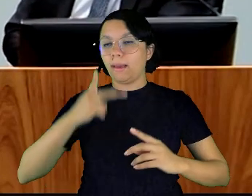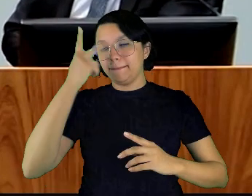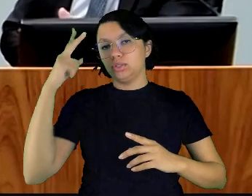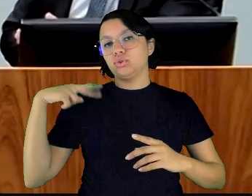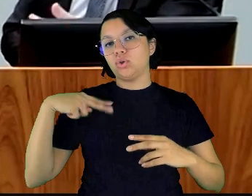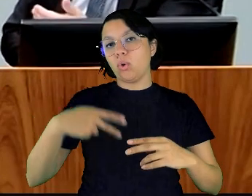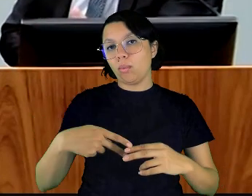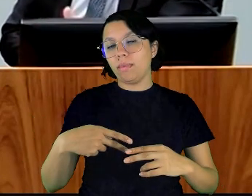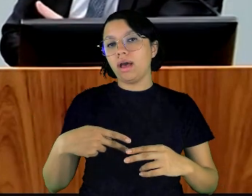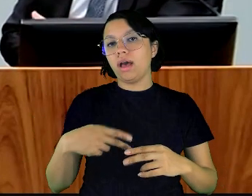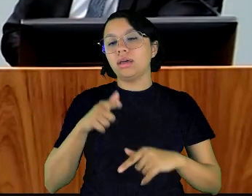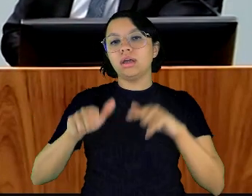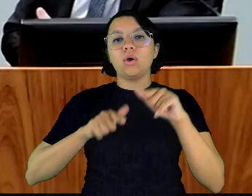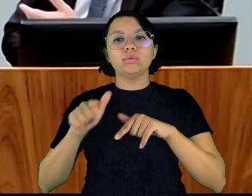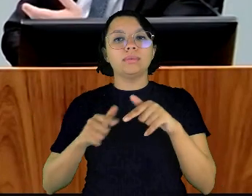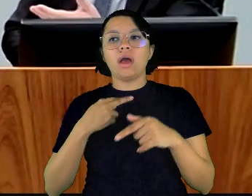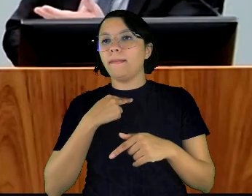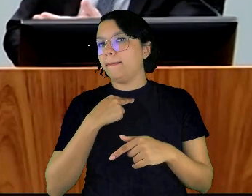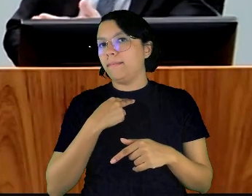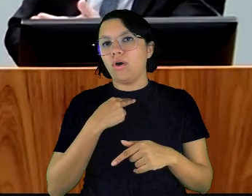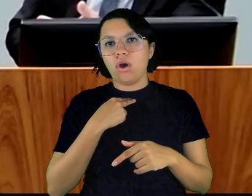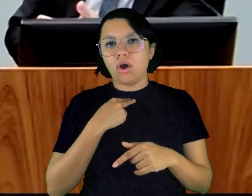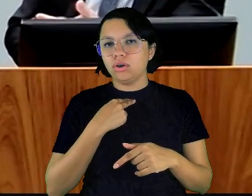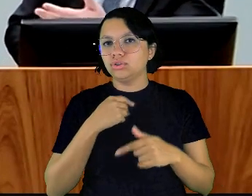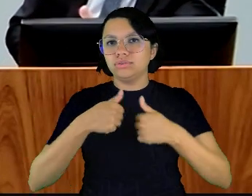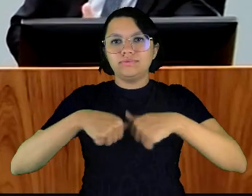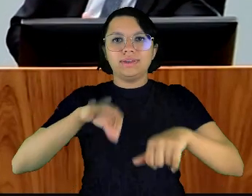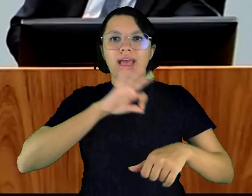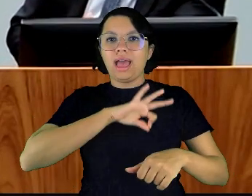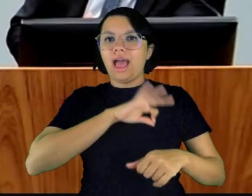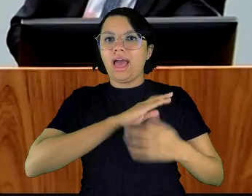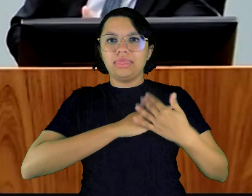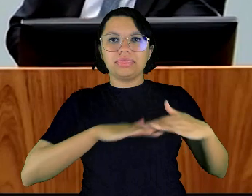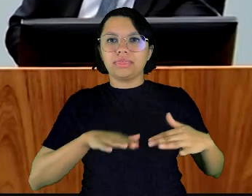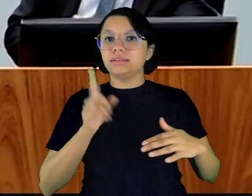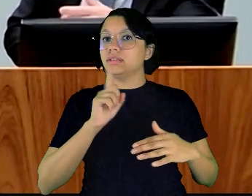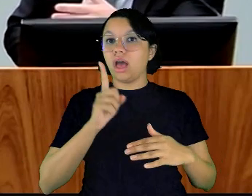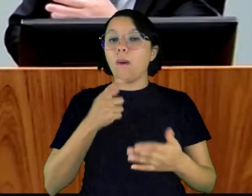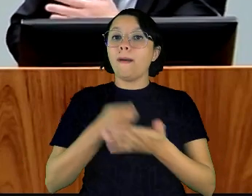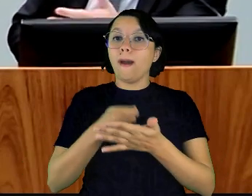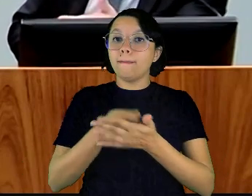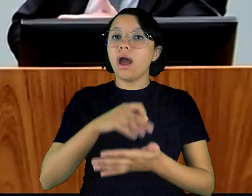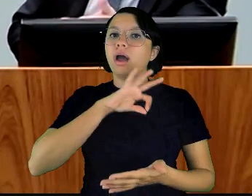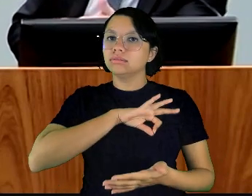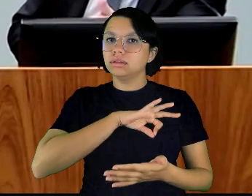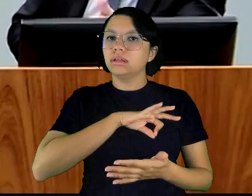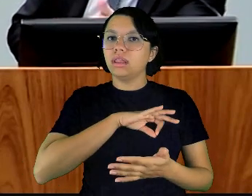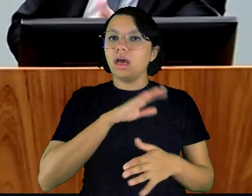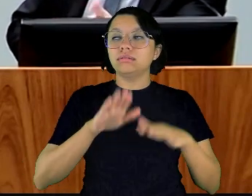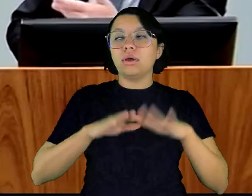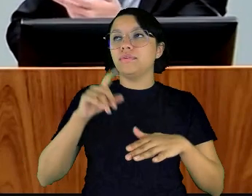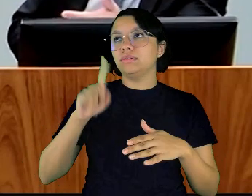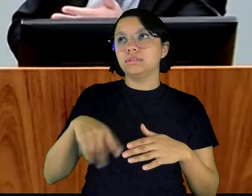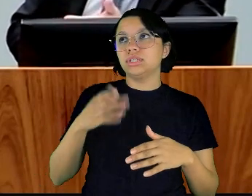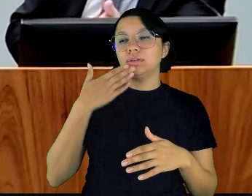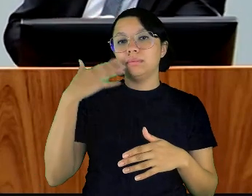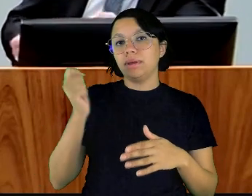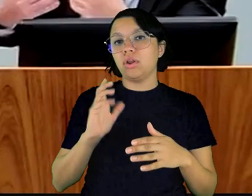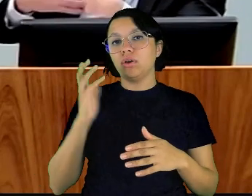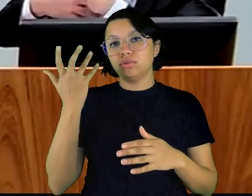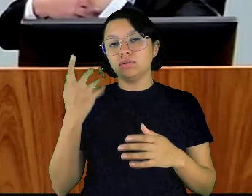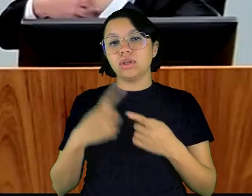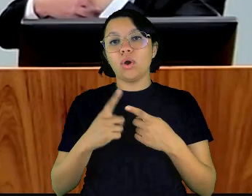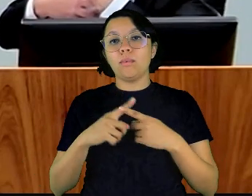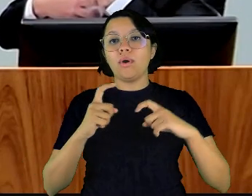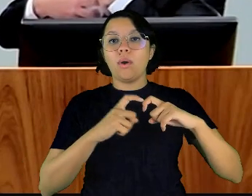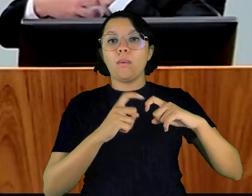humana, o trabalhador não pode ficar sem salário, vai ter que pagar o salário. Talvez não seja a melhor solução mesmo, porque no final das contas, o